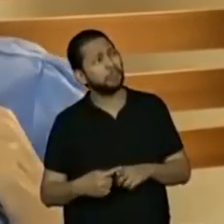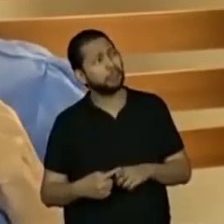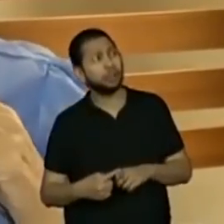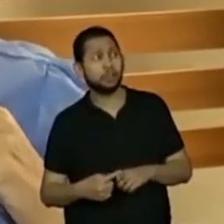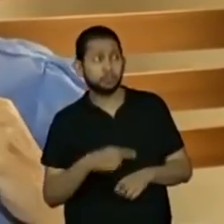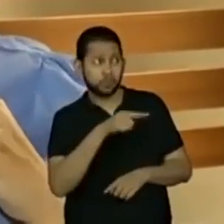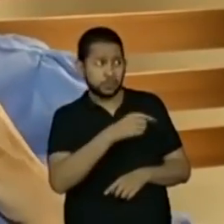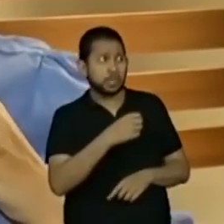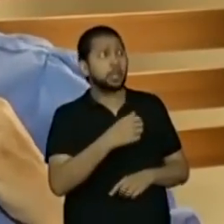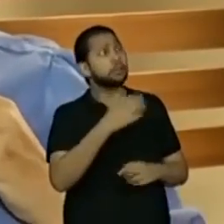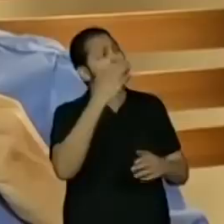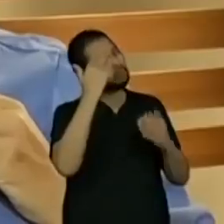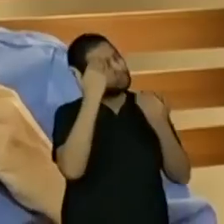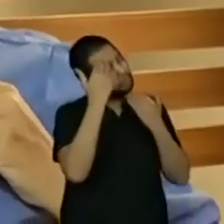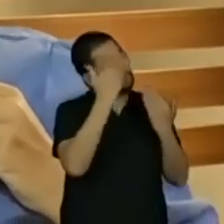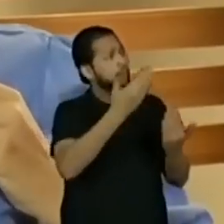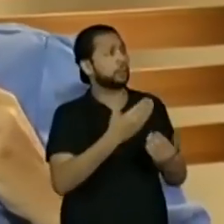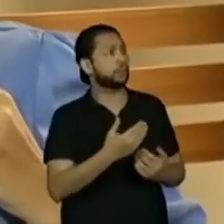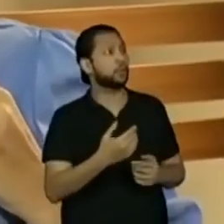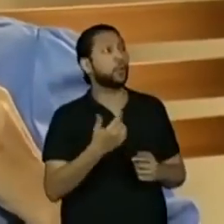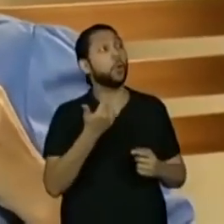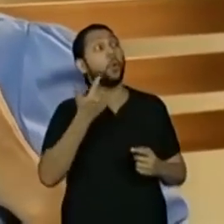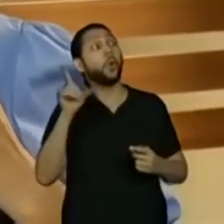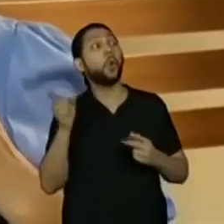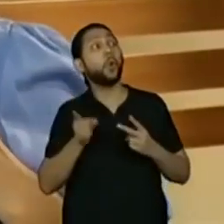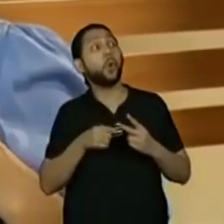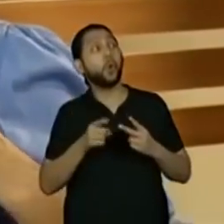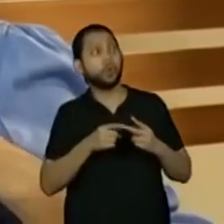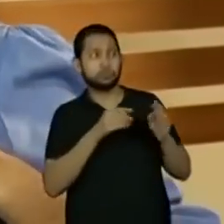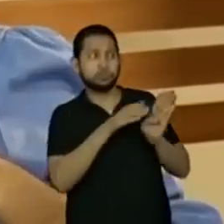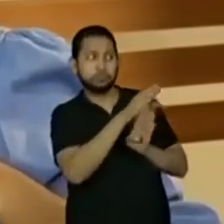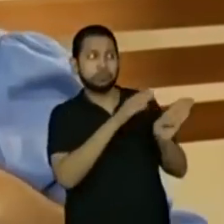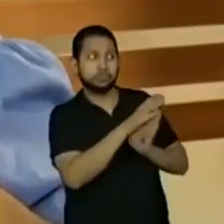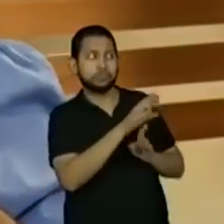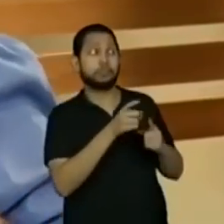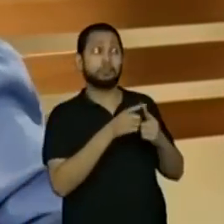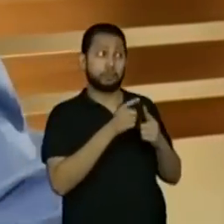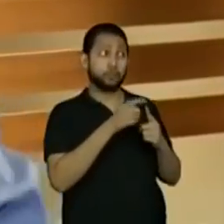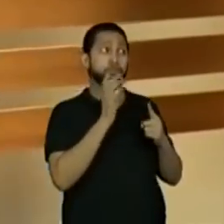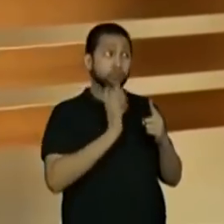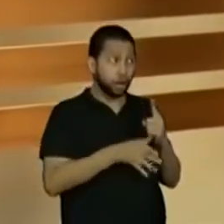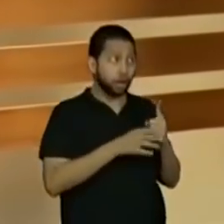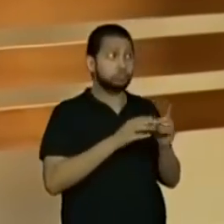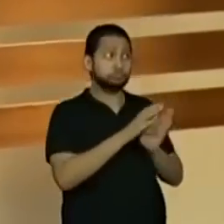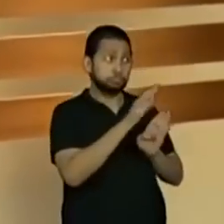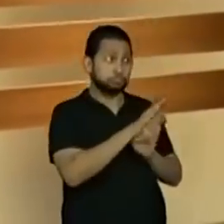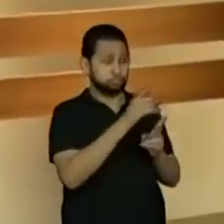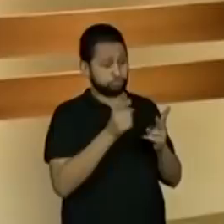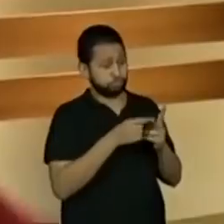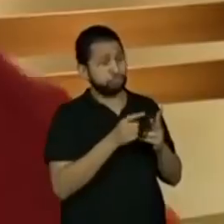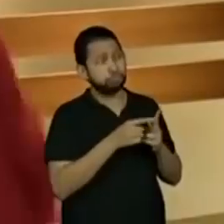Sabe por quê? Porque eu tenho outro conselho para te dar. Ó,